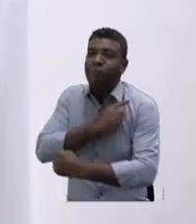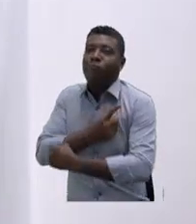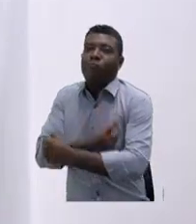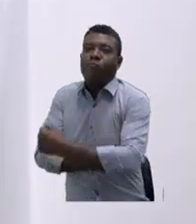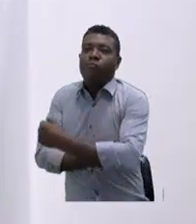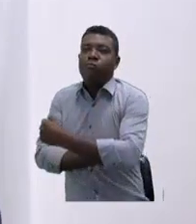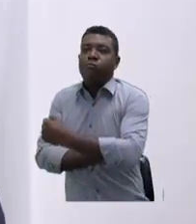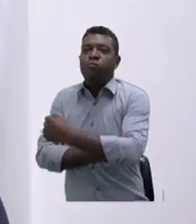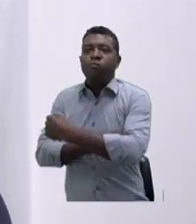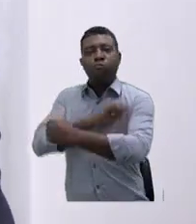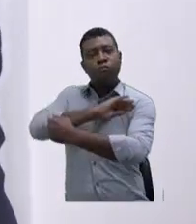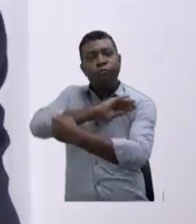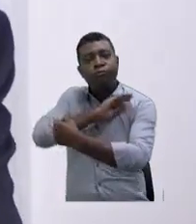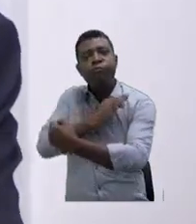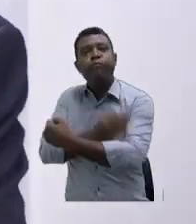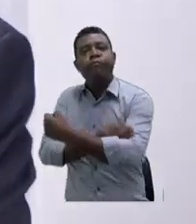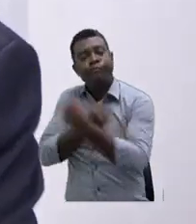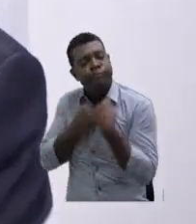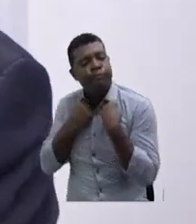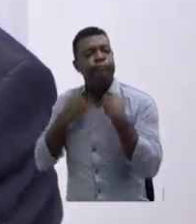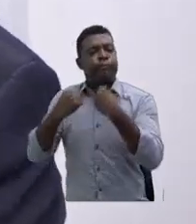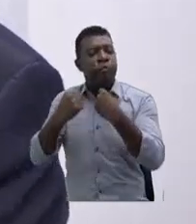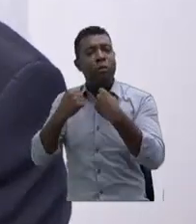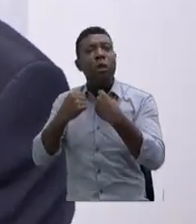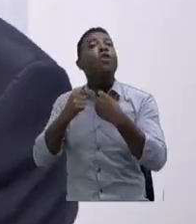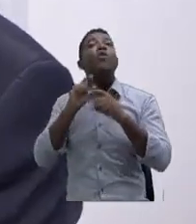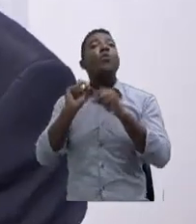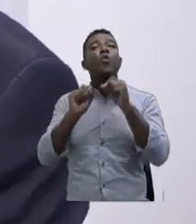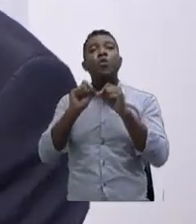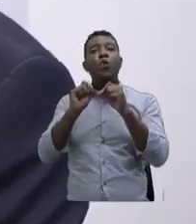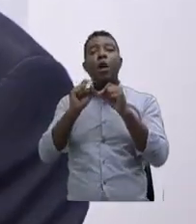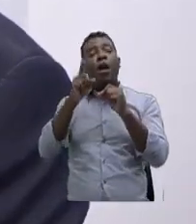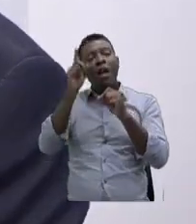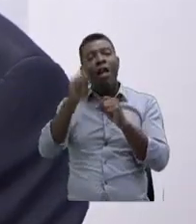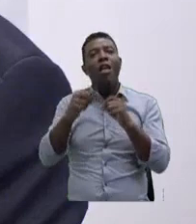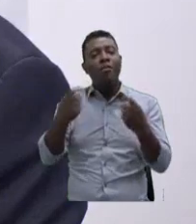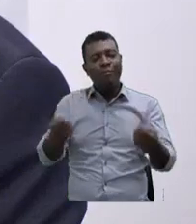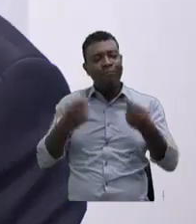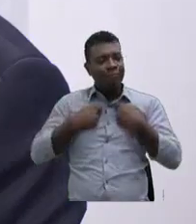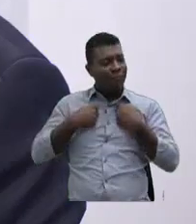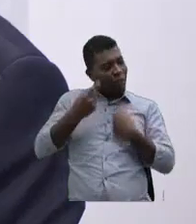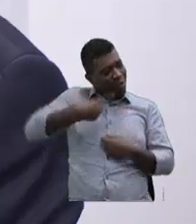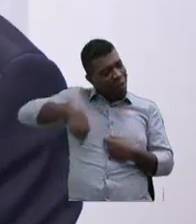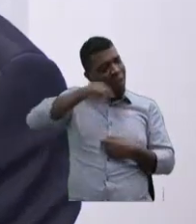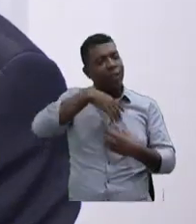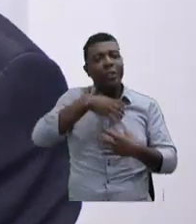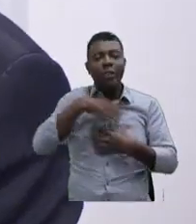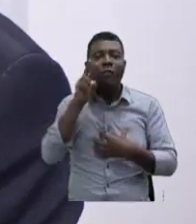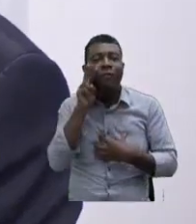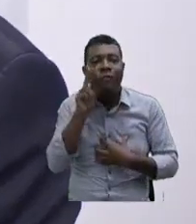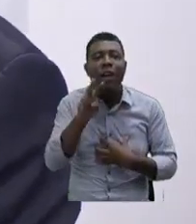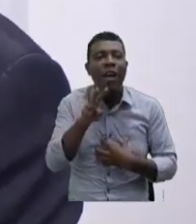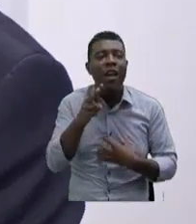com tanta força, que é de causar assim uma satisfação enorme da gente ver o que está acontecendo